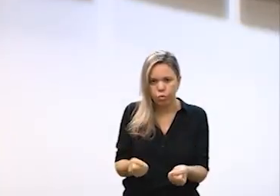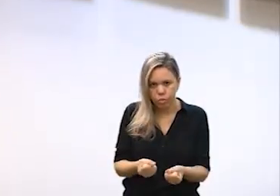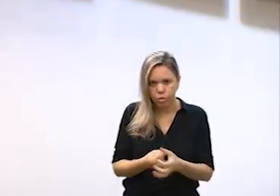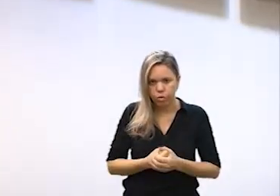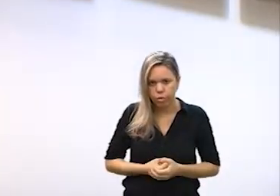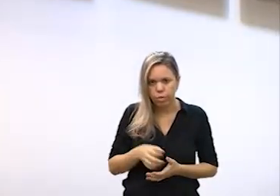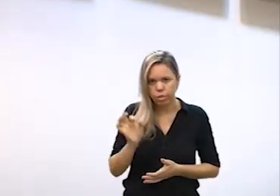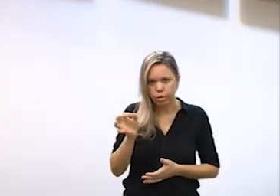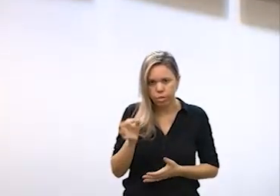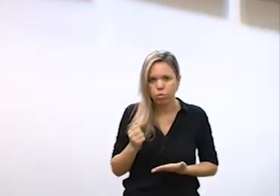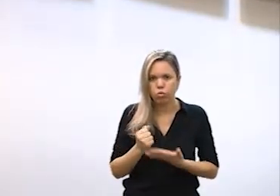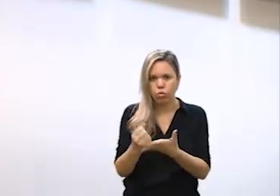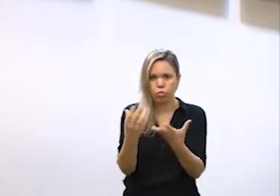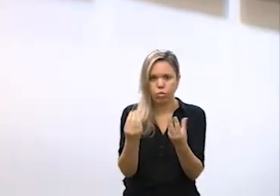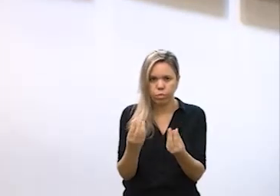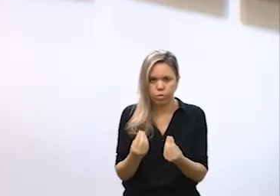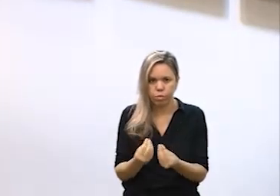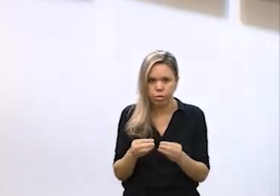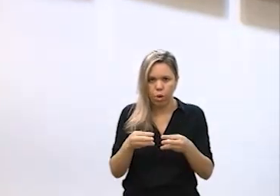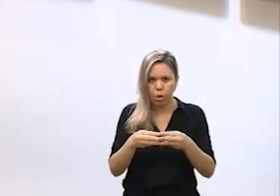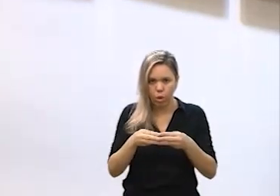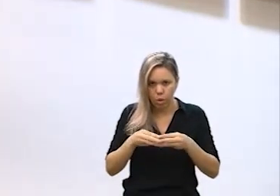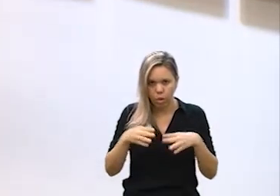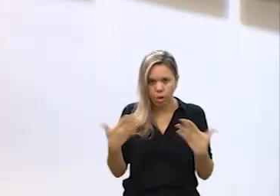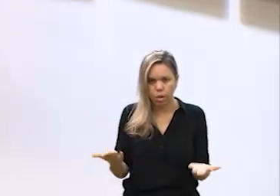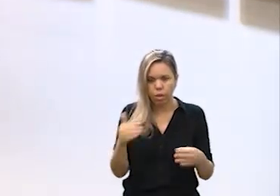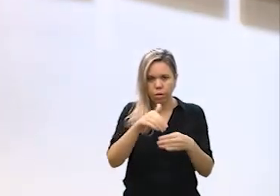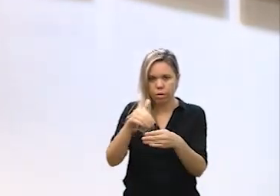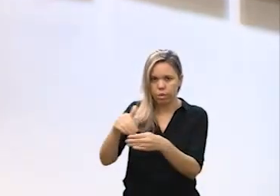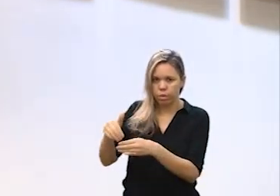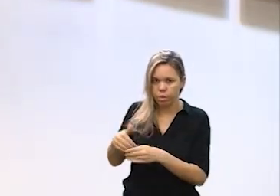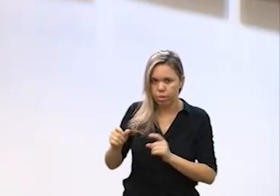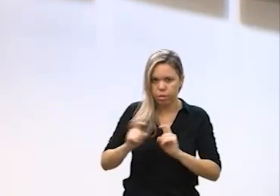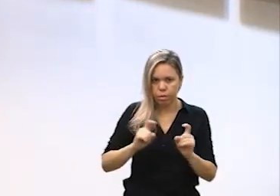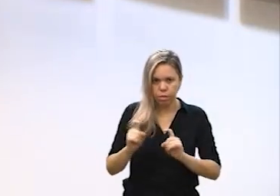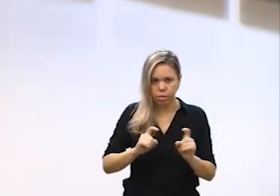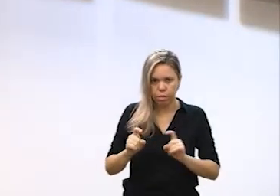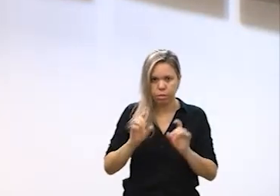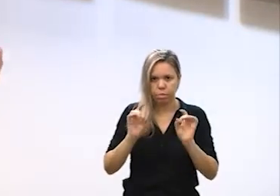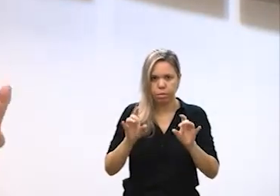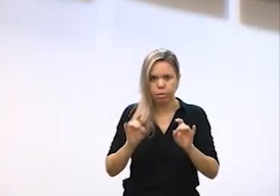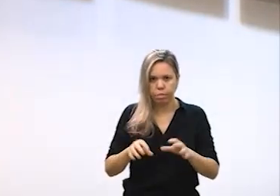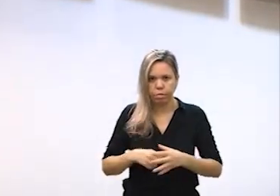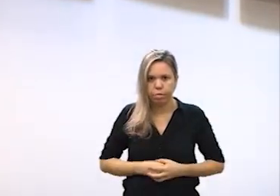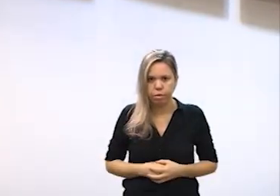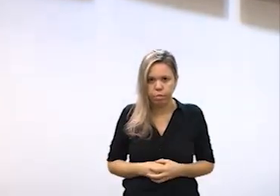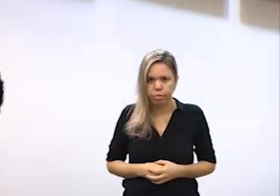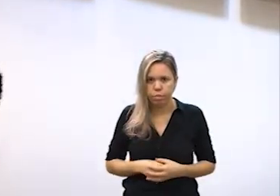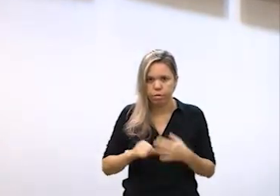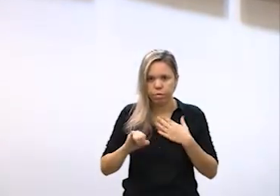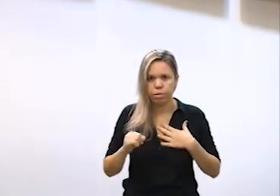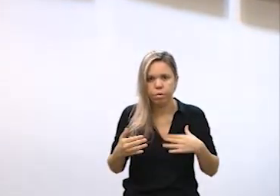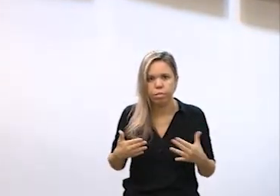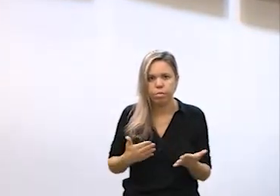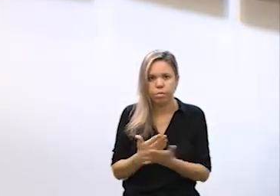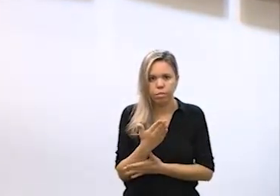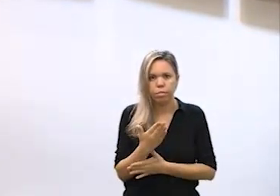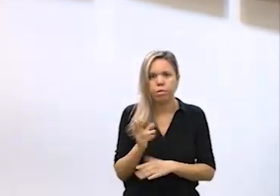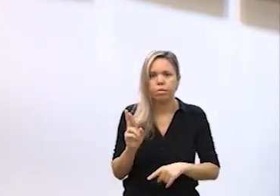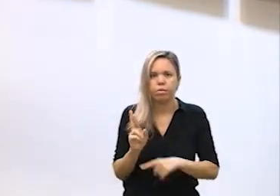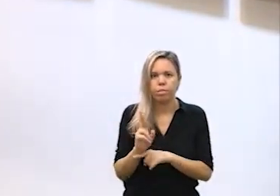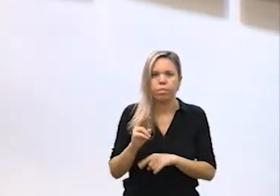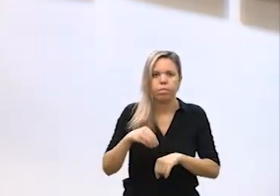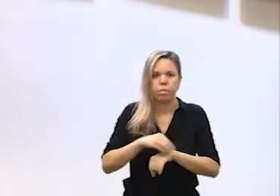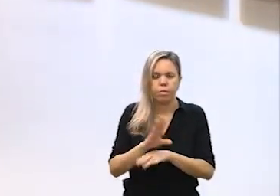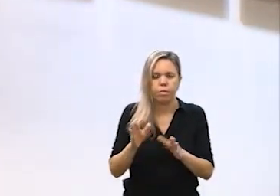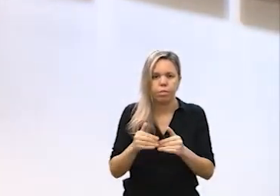moção será votada em reunião extraordinária e, se aprovada, representará o apelo do Legislativo